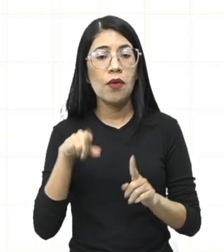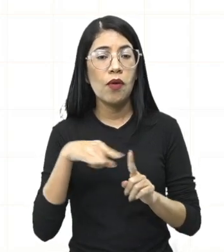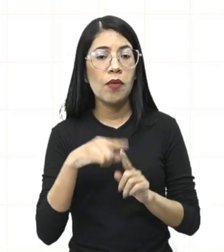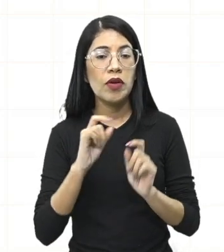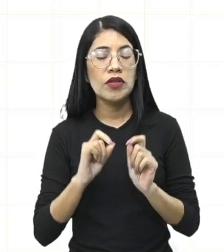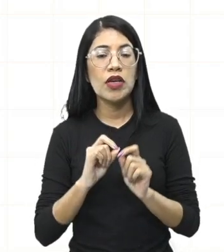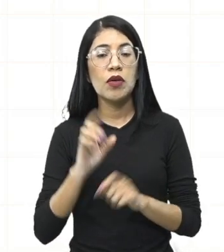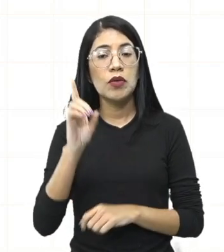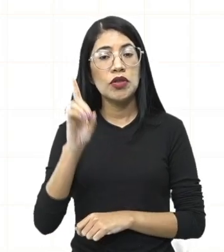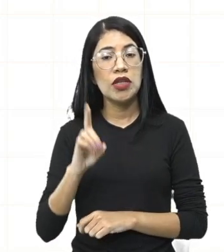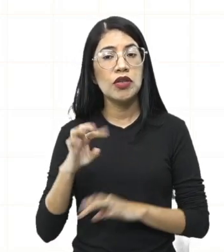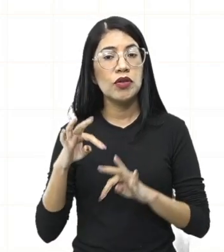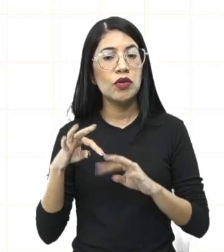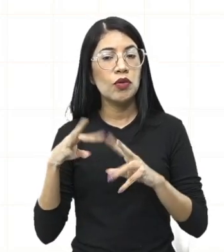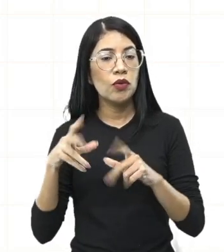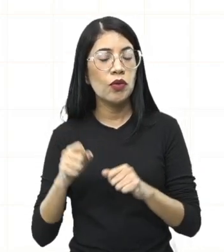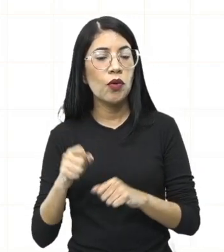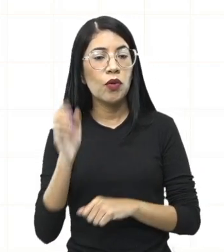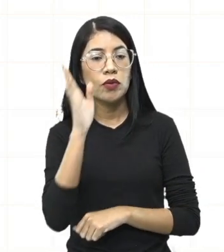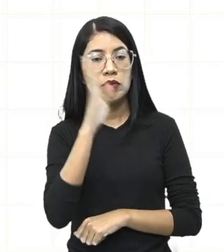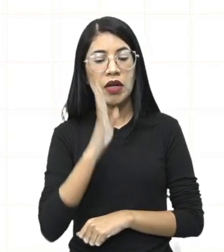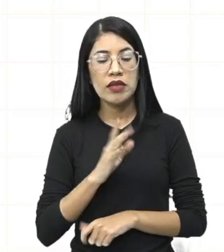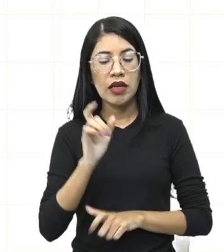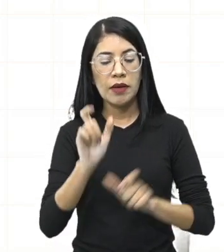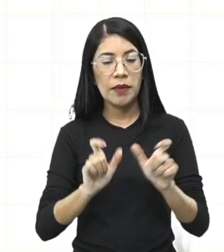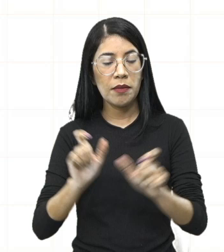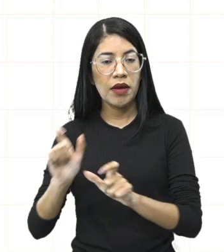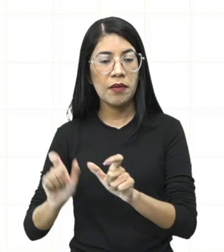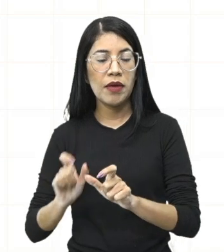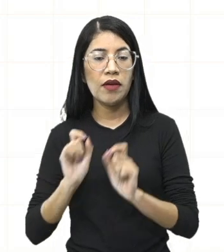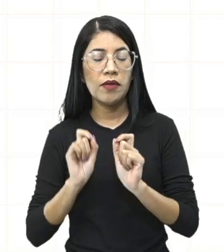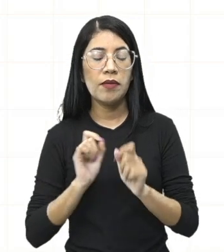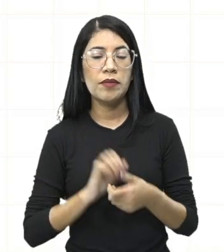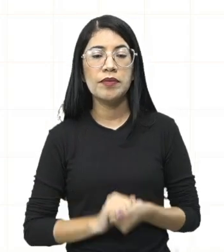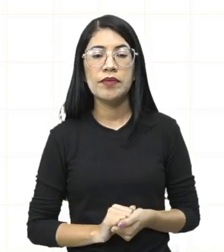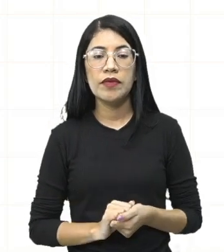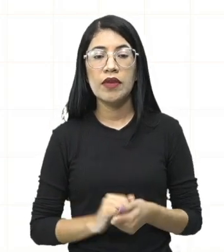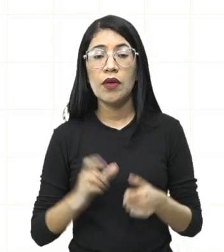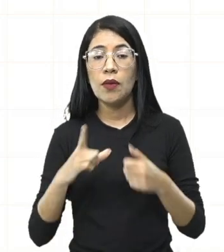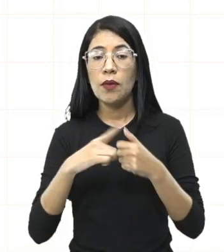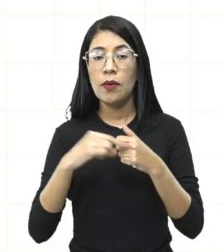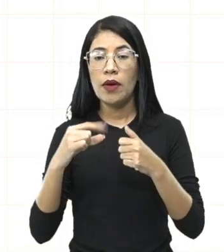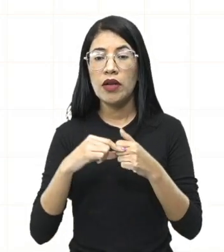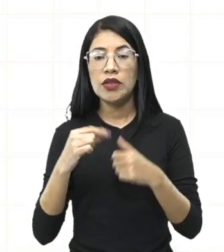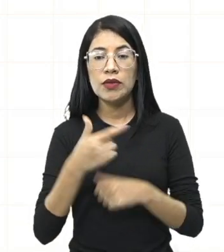direito fundamental de todo brasileiro. Então aqui nós temos, olha, no artigo